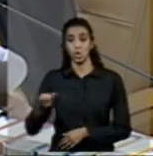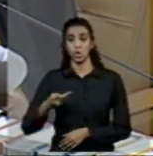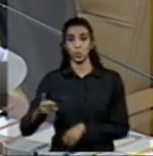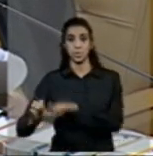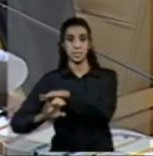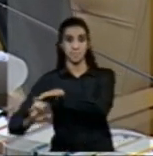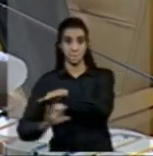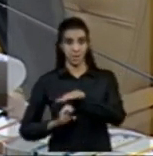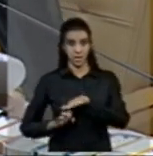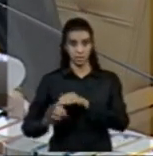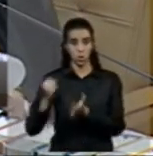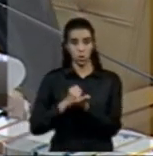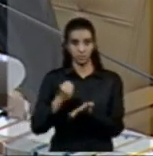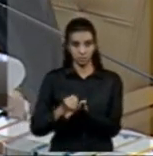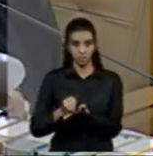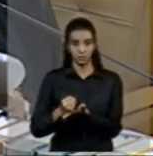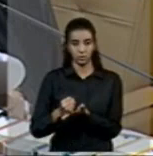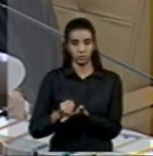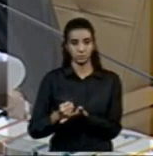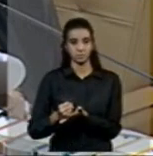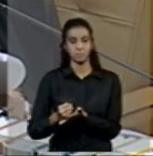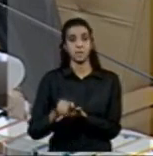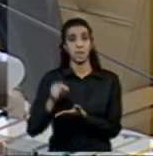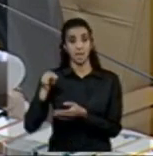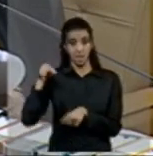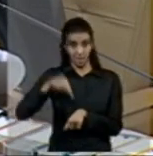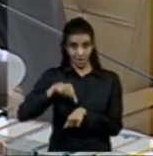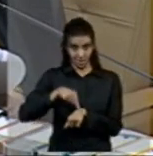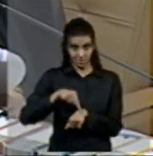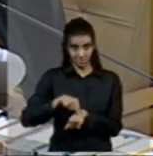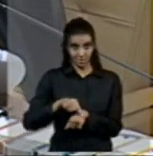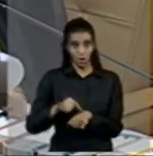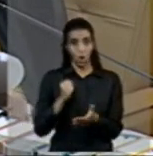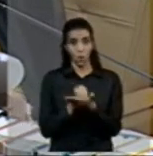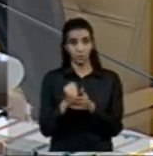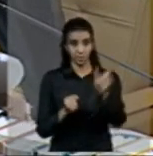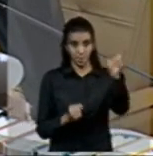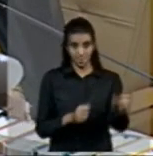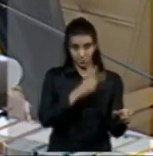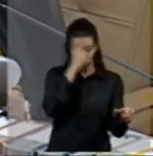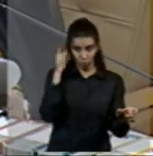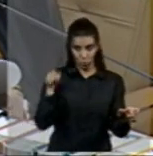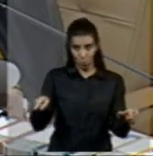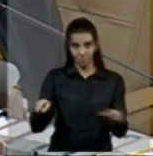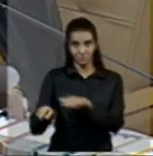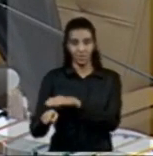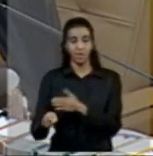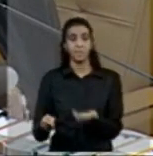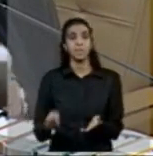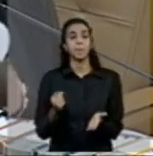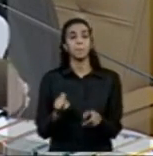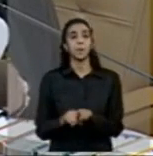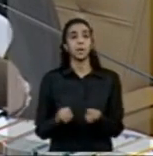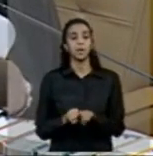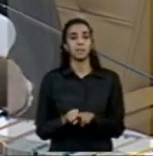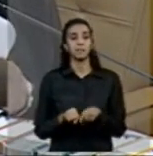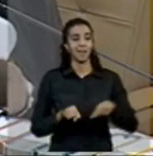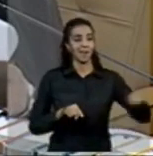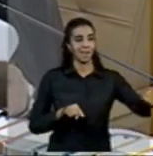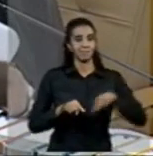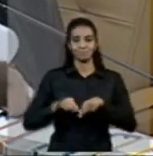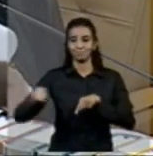empresas envolvidas, a fornecedora de mão de obra e a empresa cliente, e um contrato entre o trabalhador e